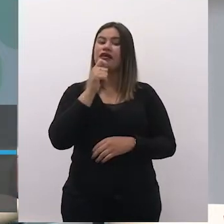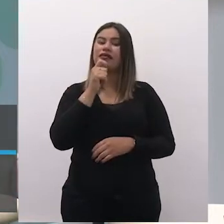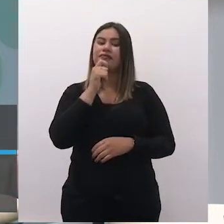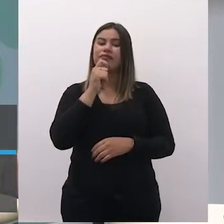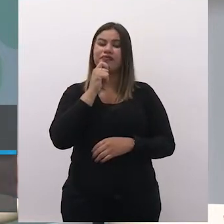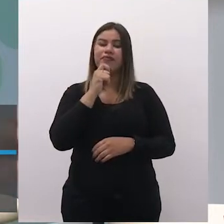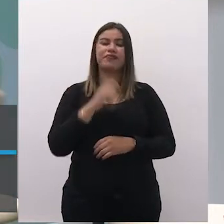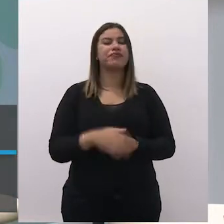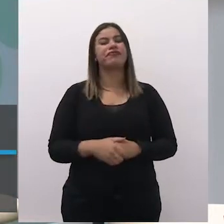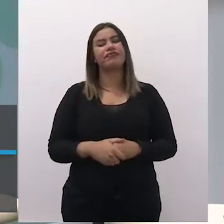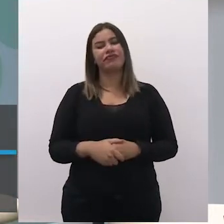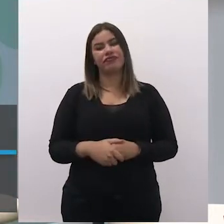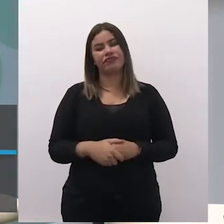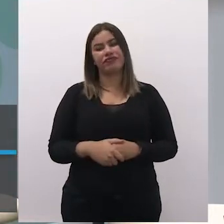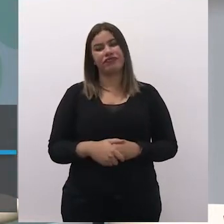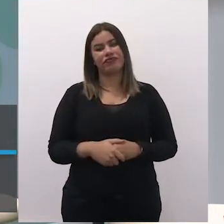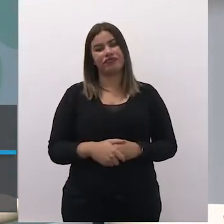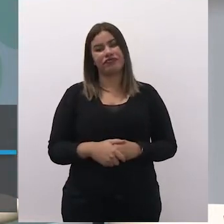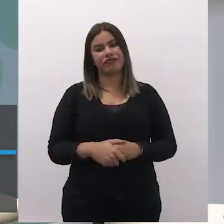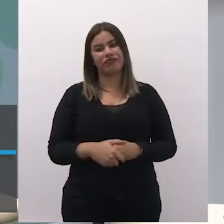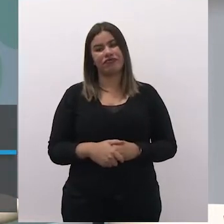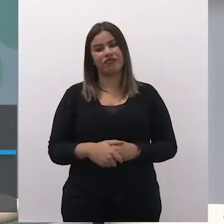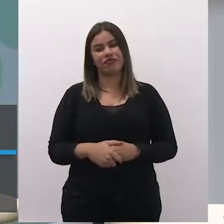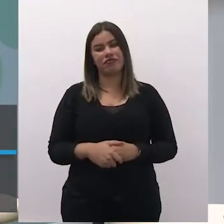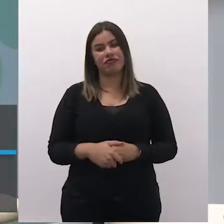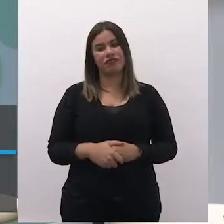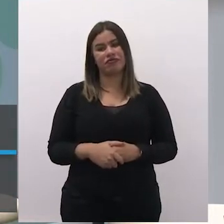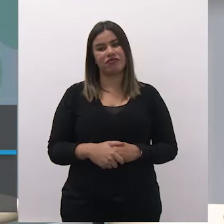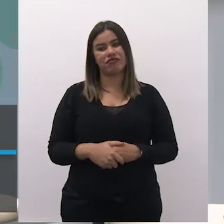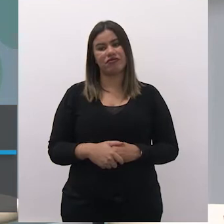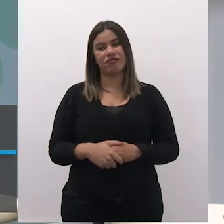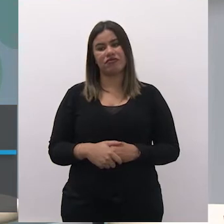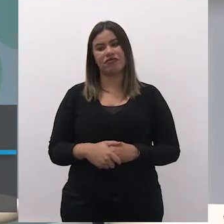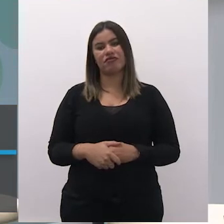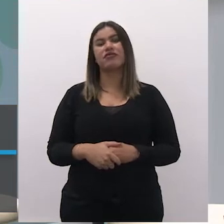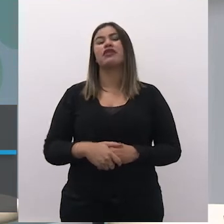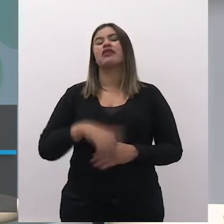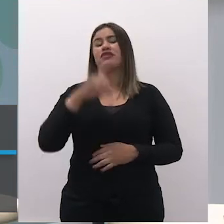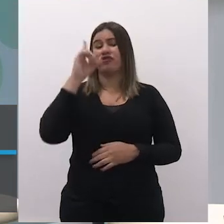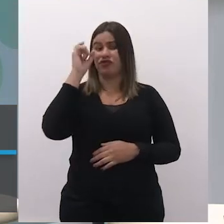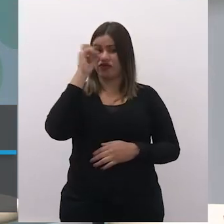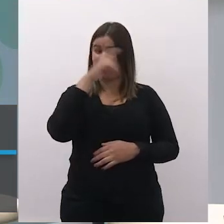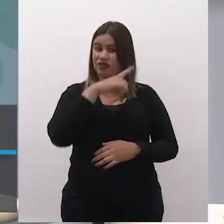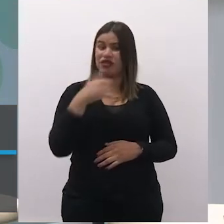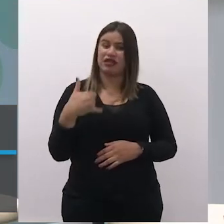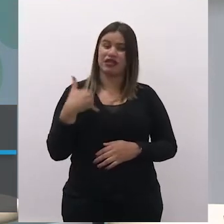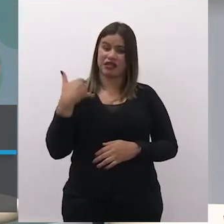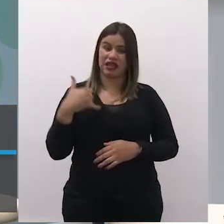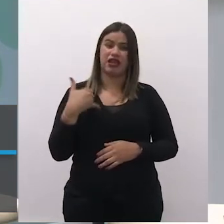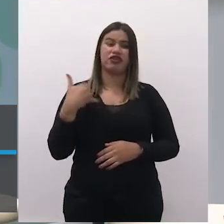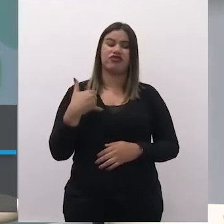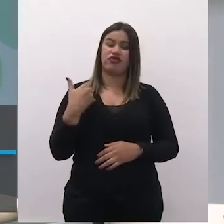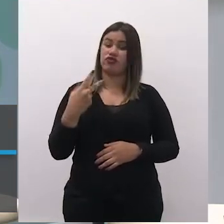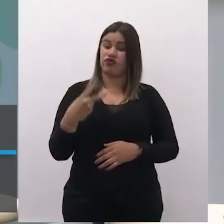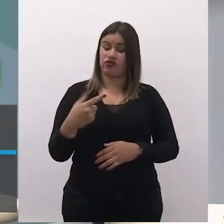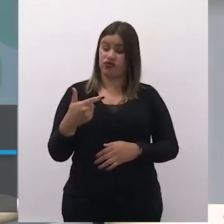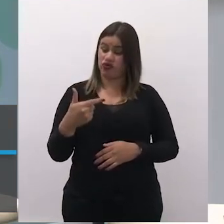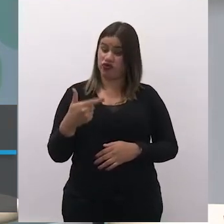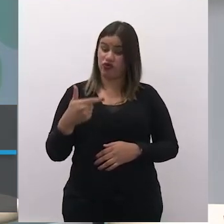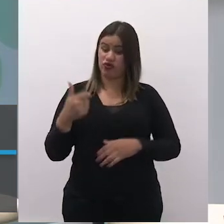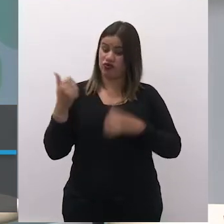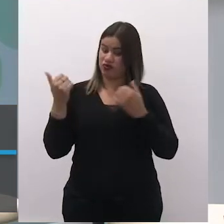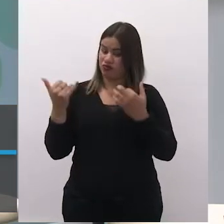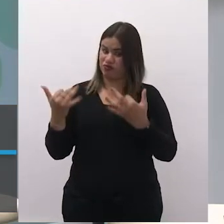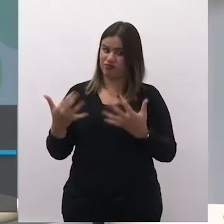brincar com o seu brinquedo. Para essa faixa etária é muito complicado você apresentar uma noção de